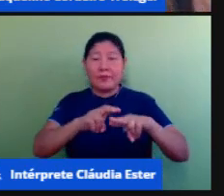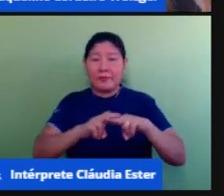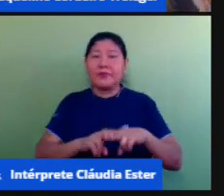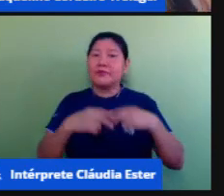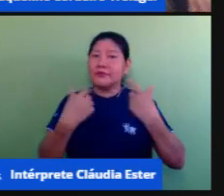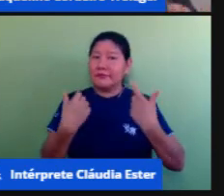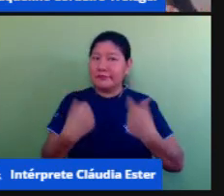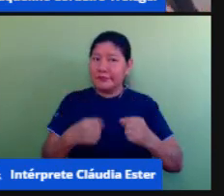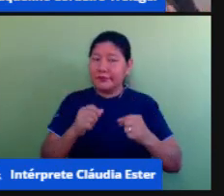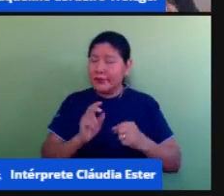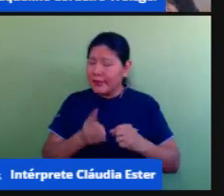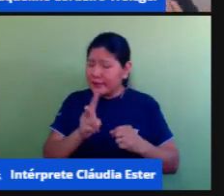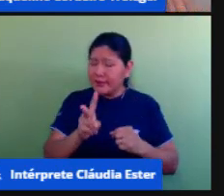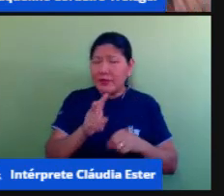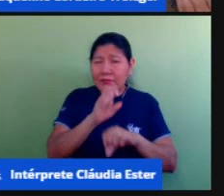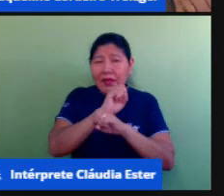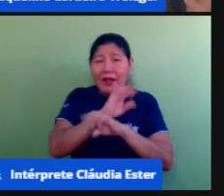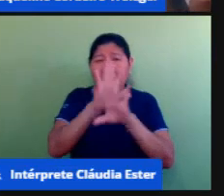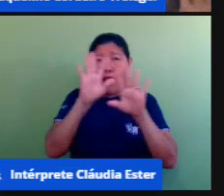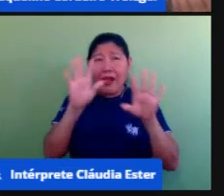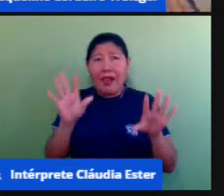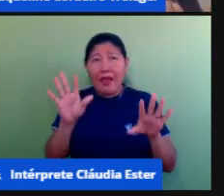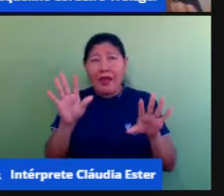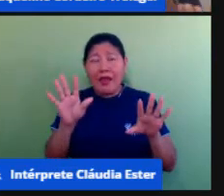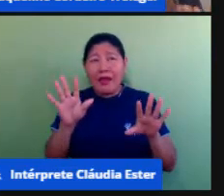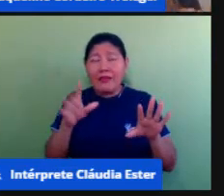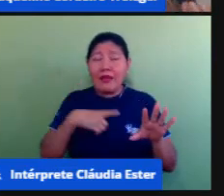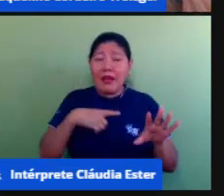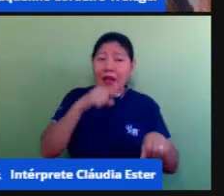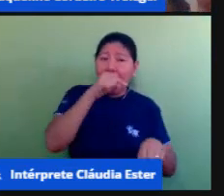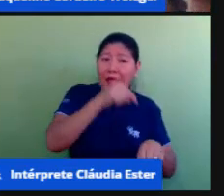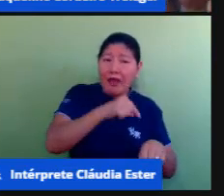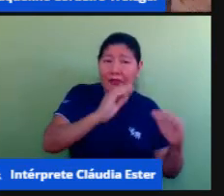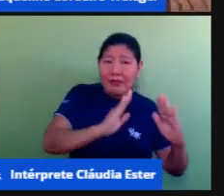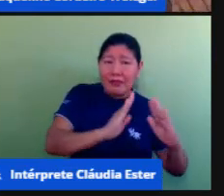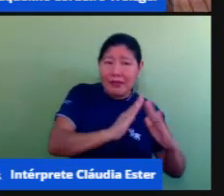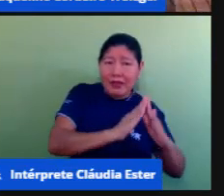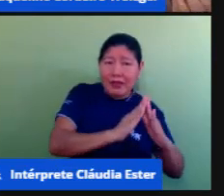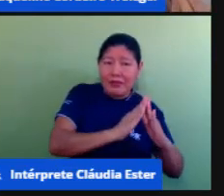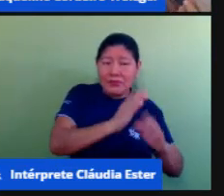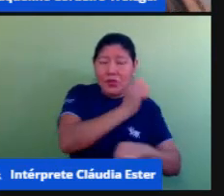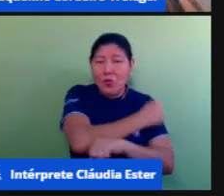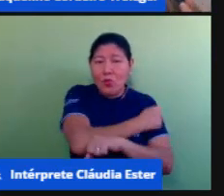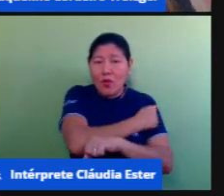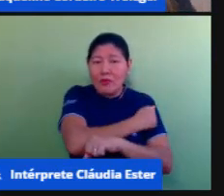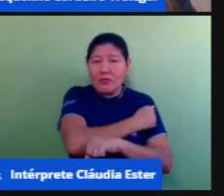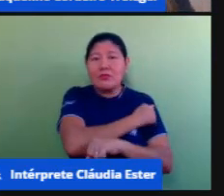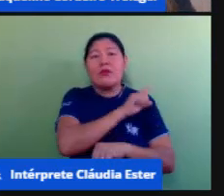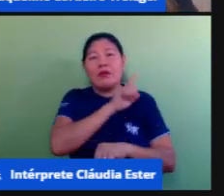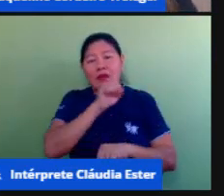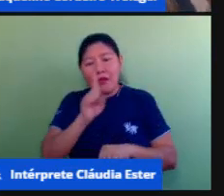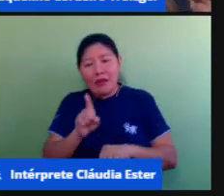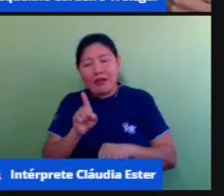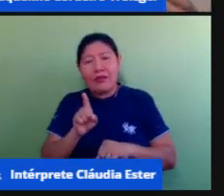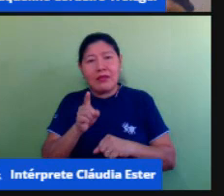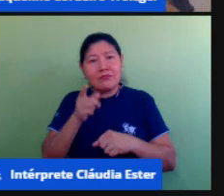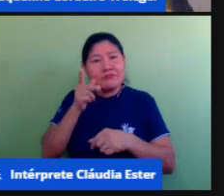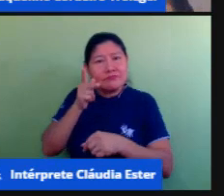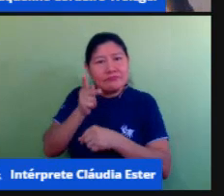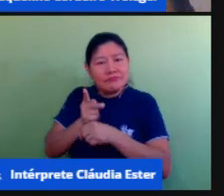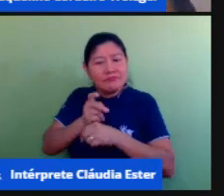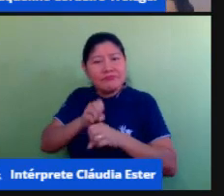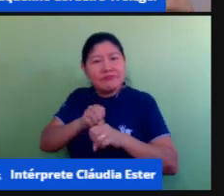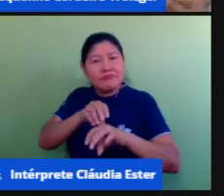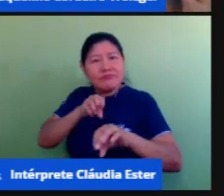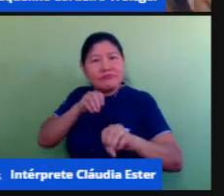em que o aluno ele está em casa, a situação em que o aluno ele está remotamente, a situação em que muitas vezes o aluno ele faz uma gravação em